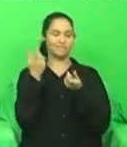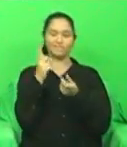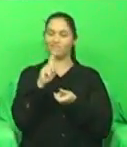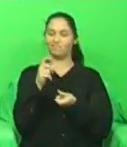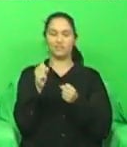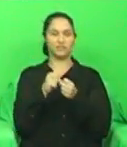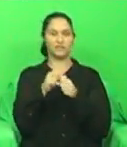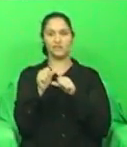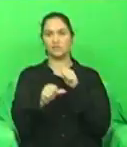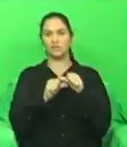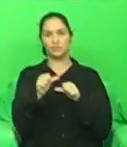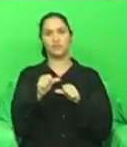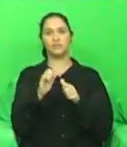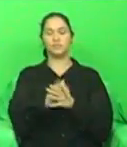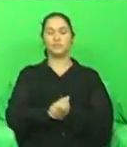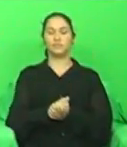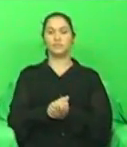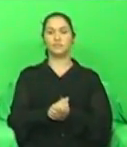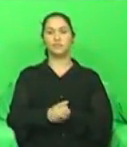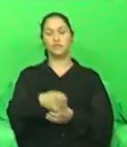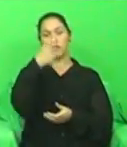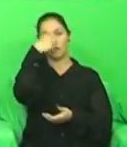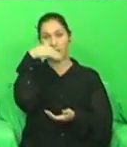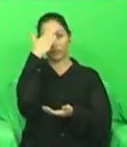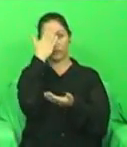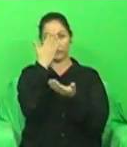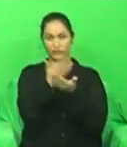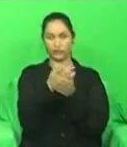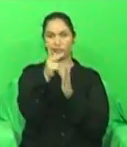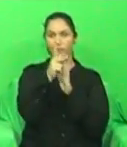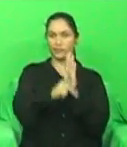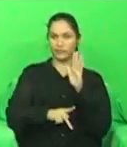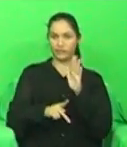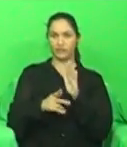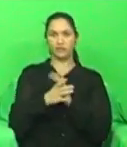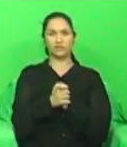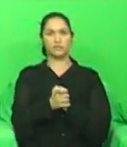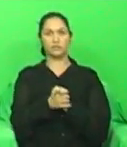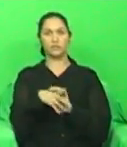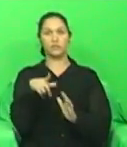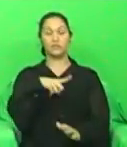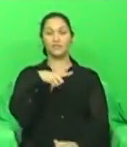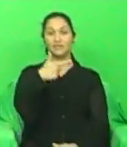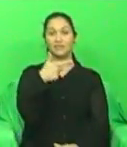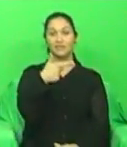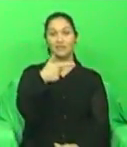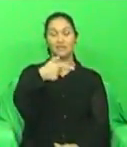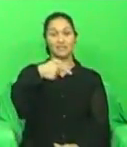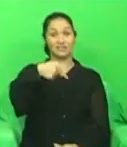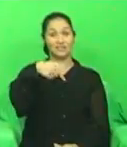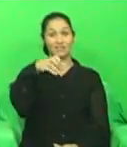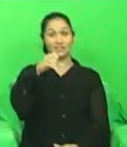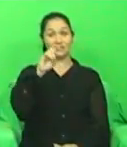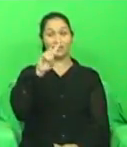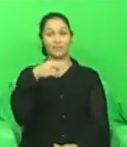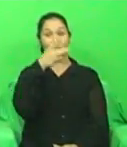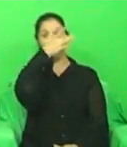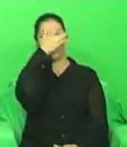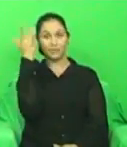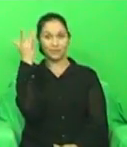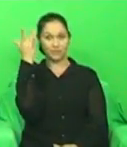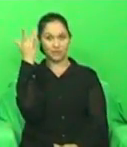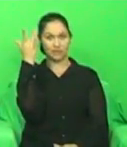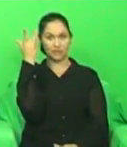greve eu eu acredito social um projeto como esse que envolve 70 mil pessoas é impossível